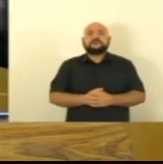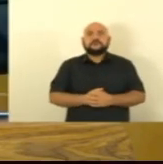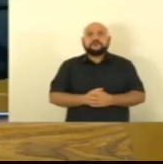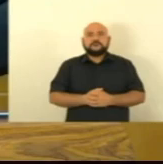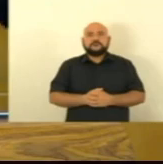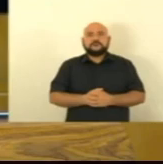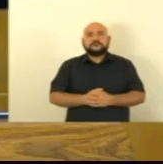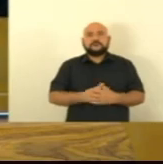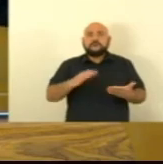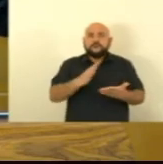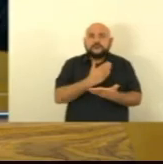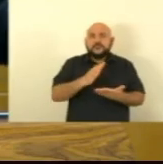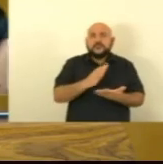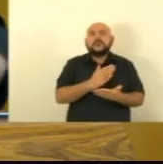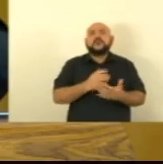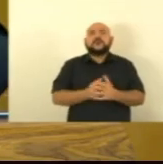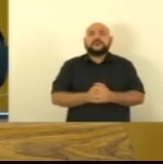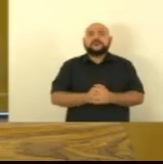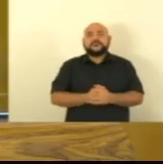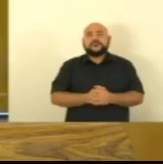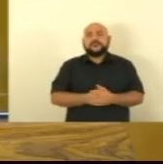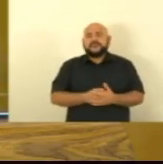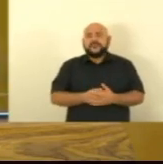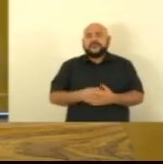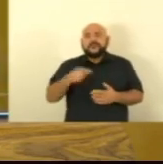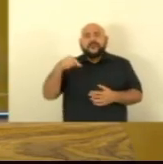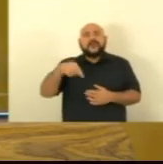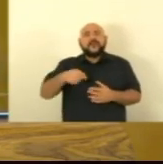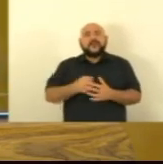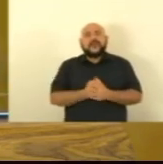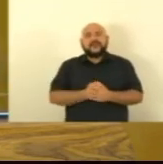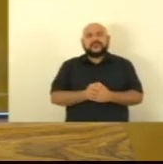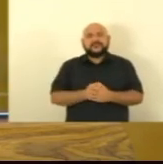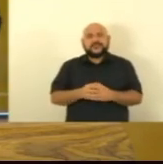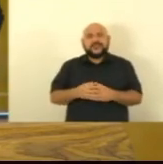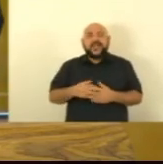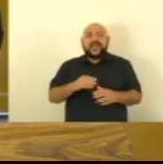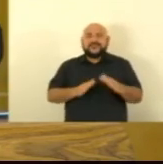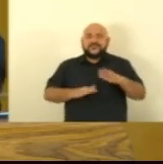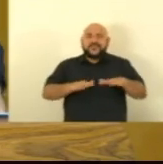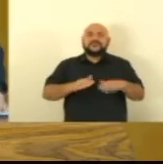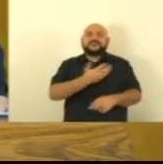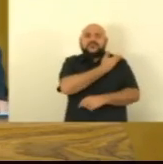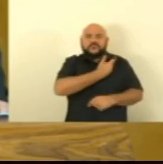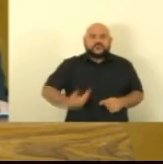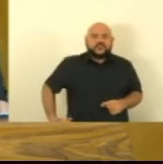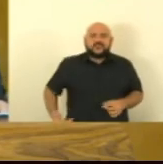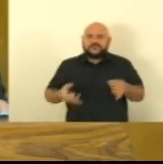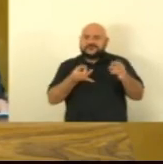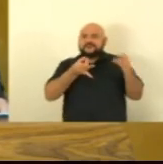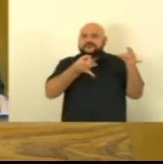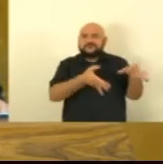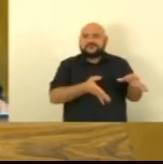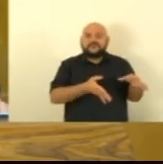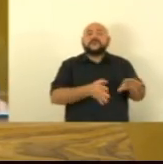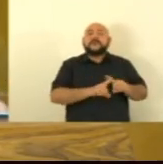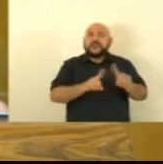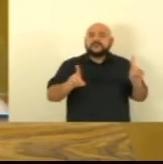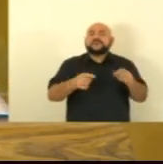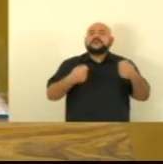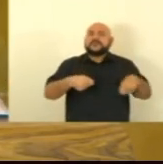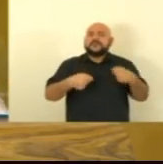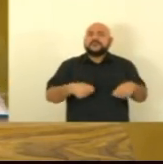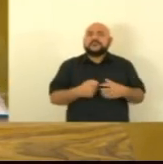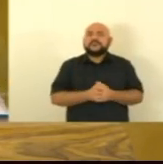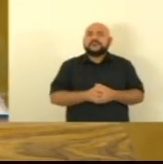são até ignoradas pelos ignorantes. A verdade é que somente a família que